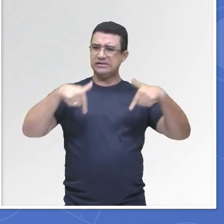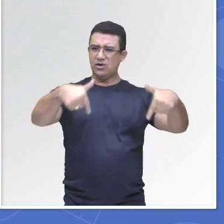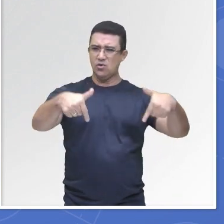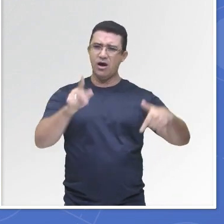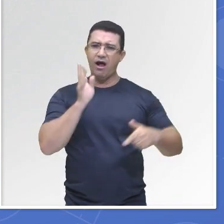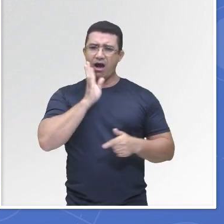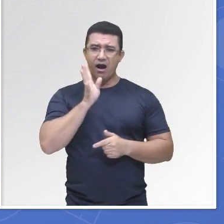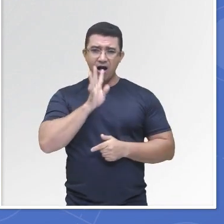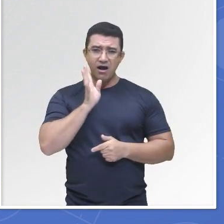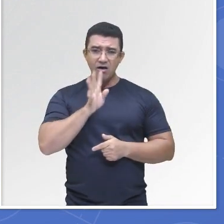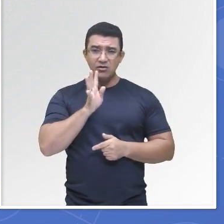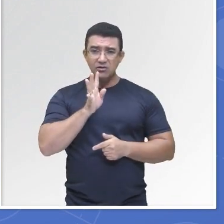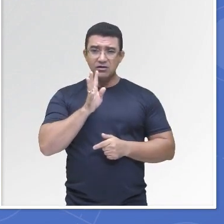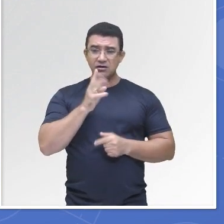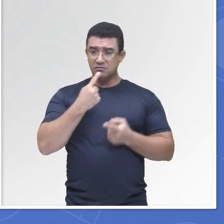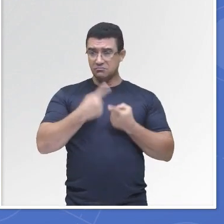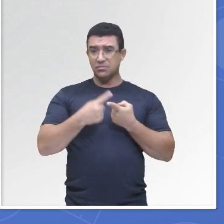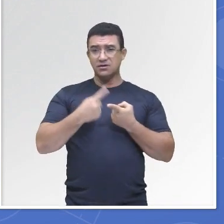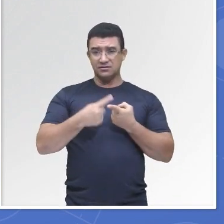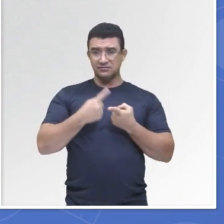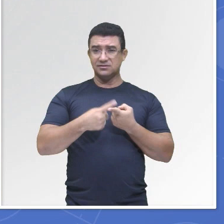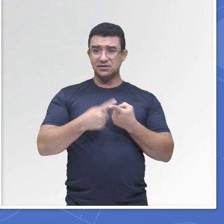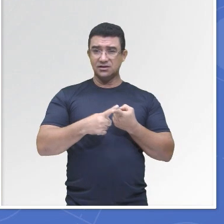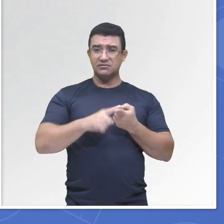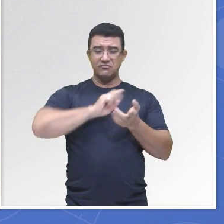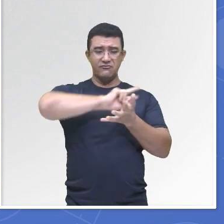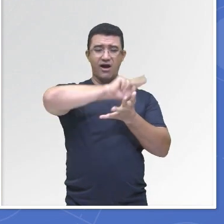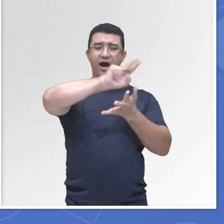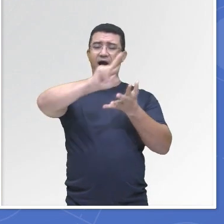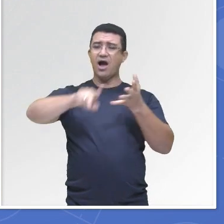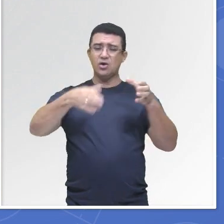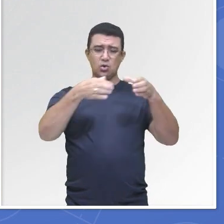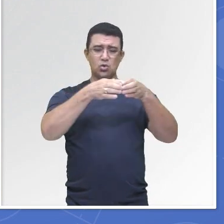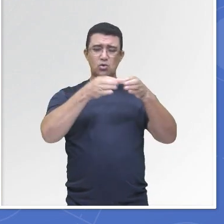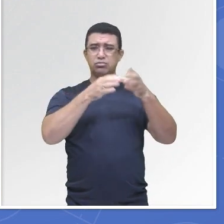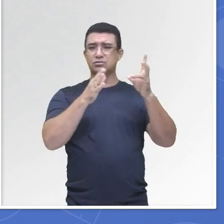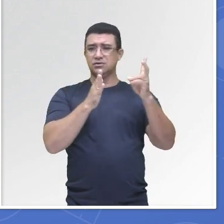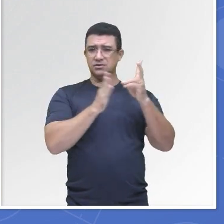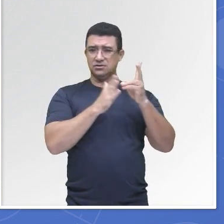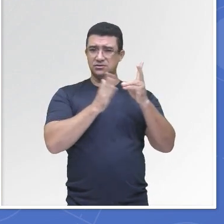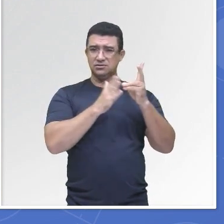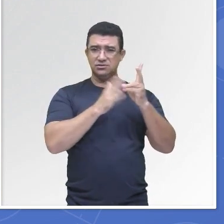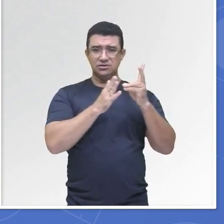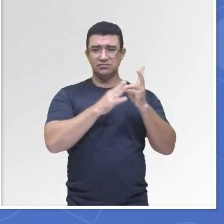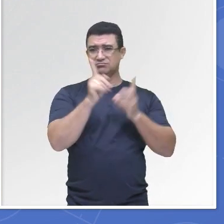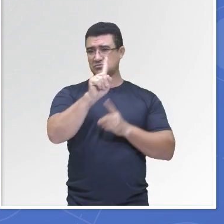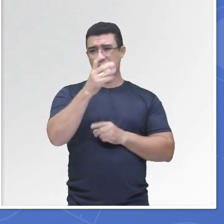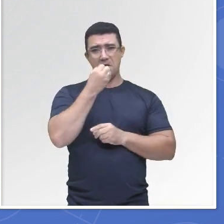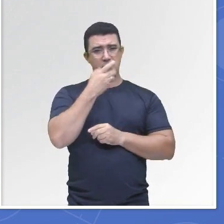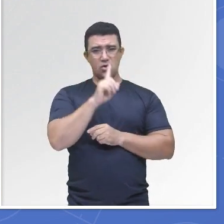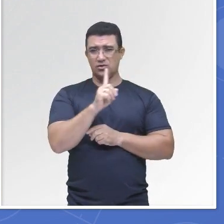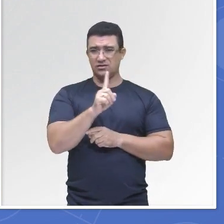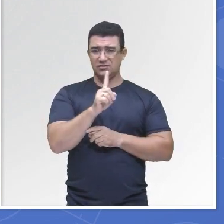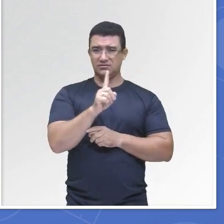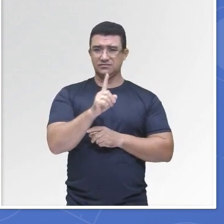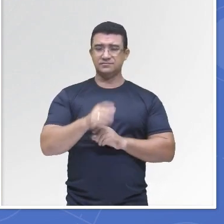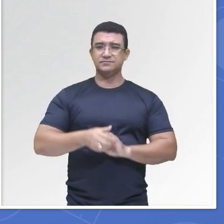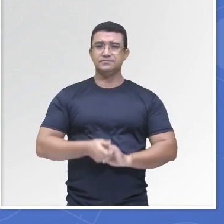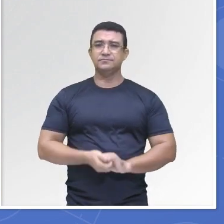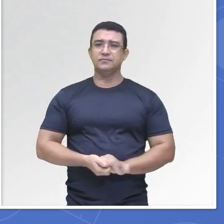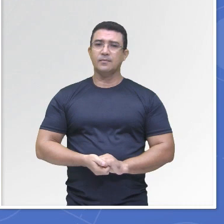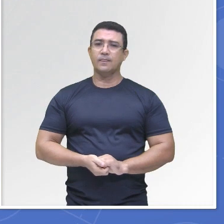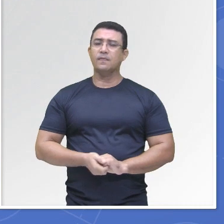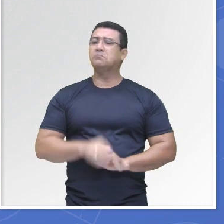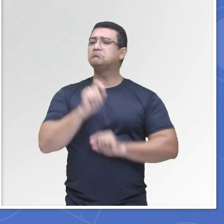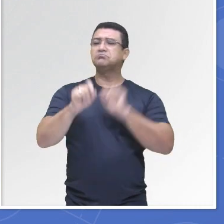Para as diversas tribos indígenas que ocupavam o território da Amazônia. Para eles isso não era legal. Então, quem eram